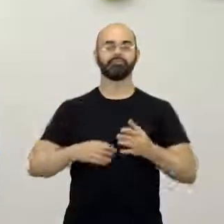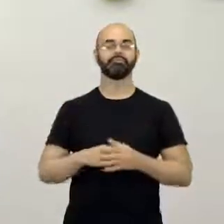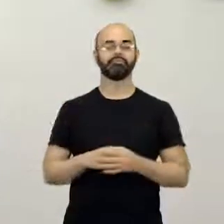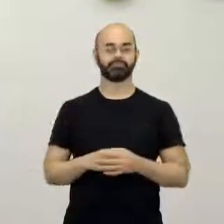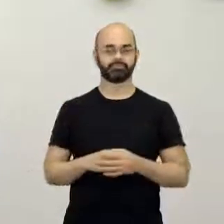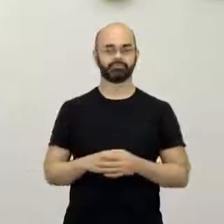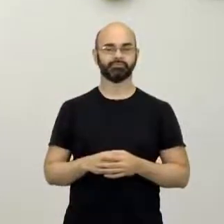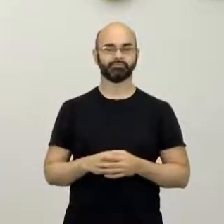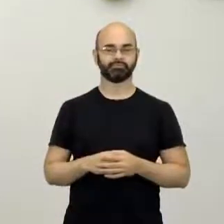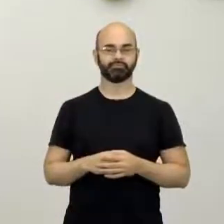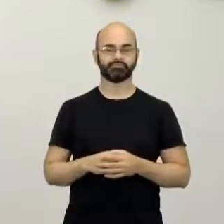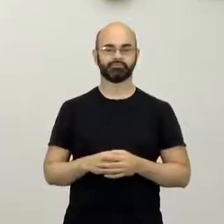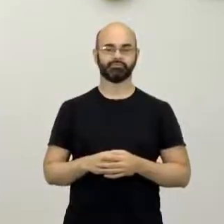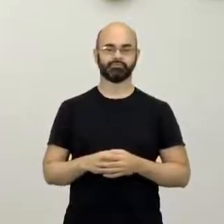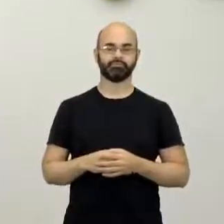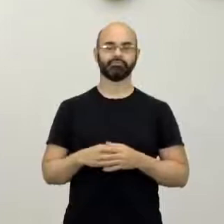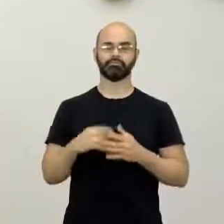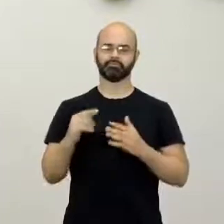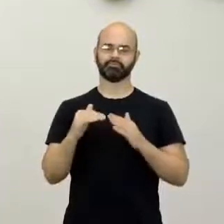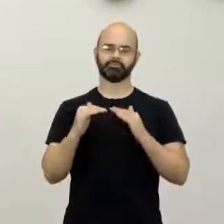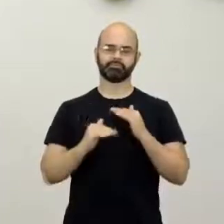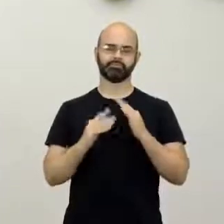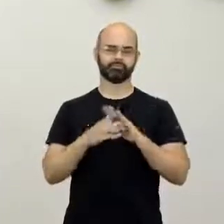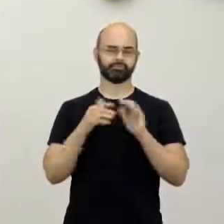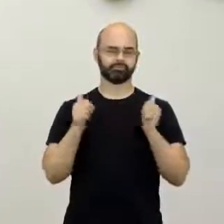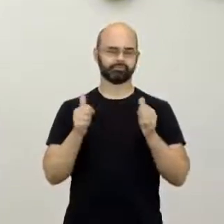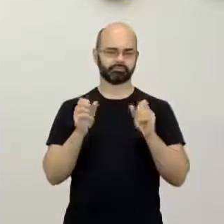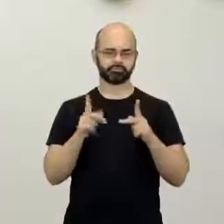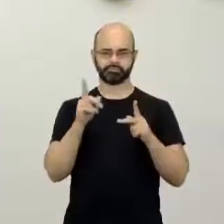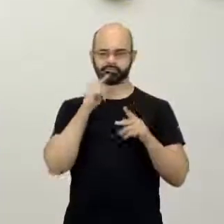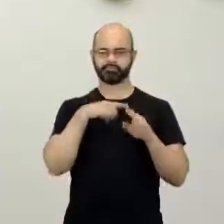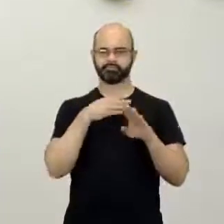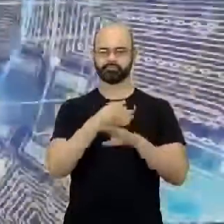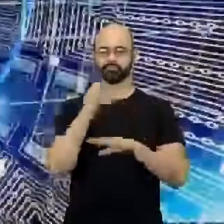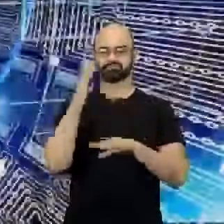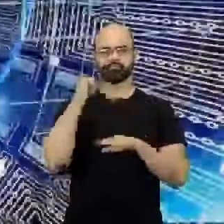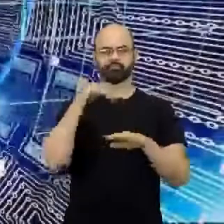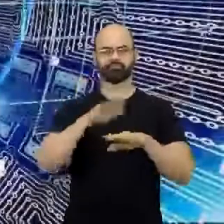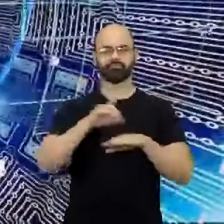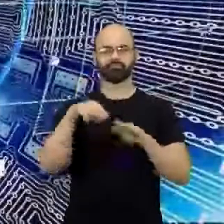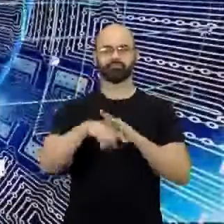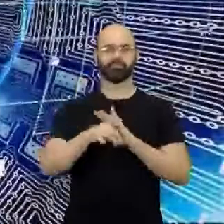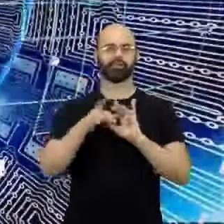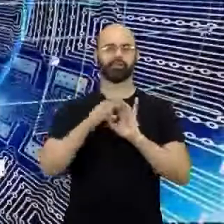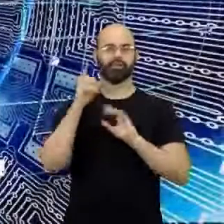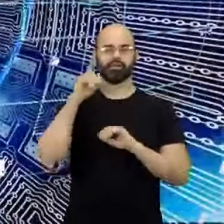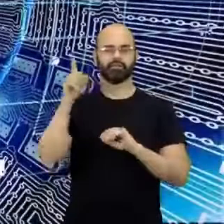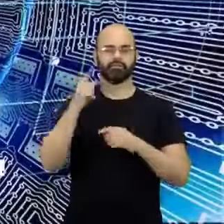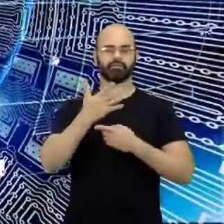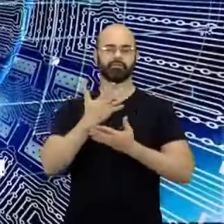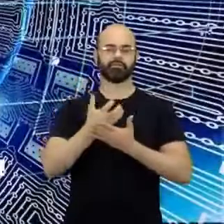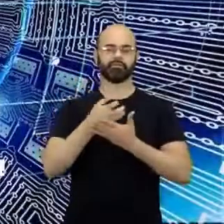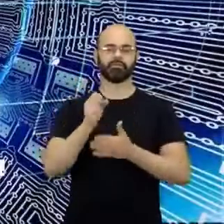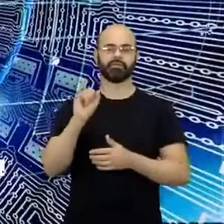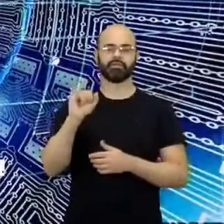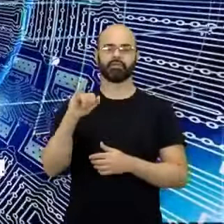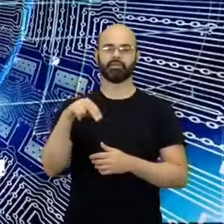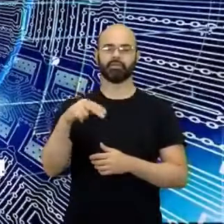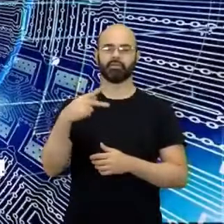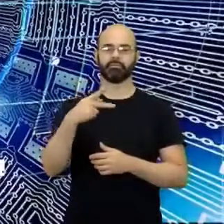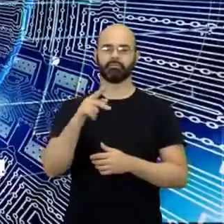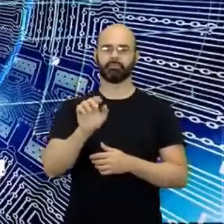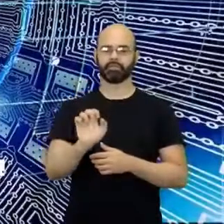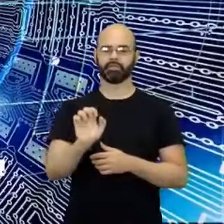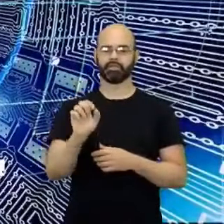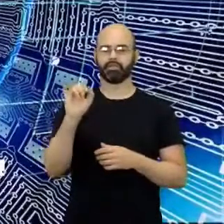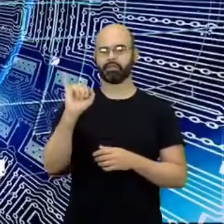Brasil ainda em baixa. Certo, pessoal? Entre rapidinho no Saiba Mais, printe a tela, tem o site do INPE, né, o Instituto